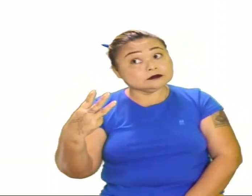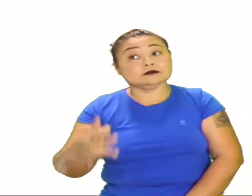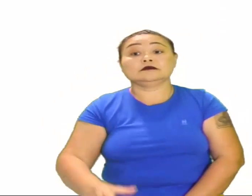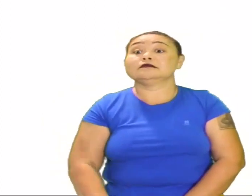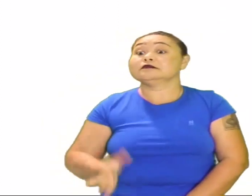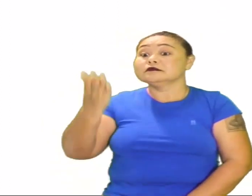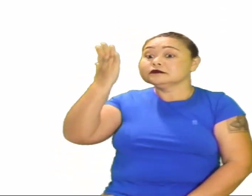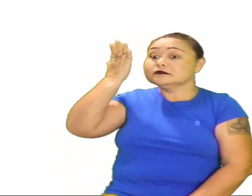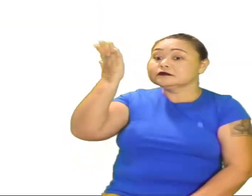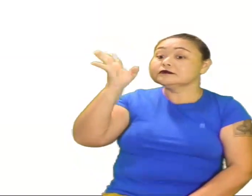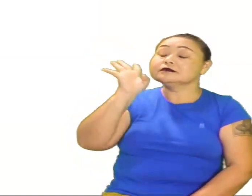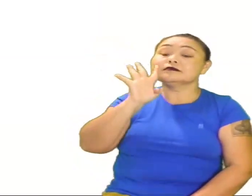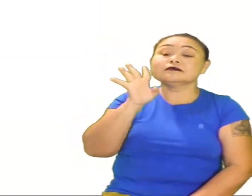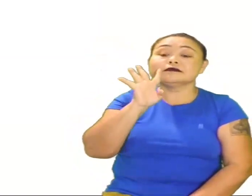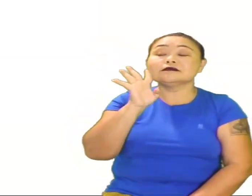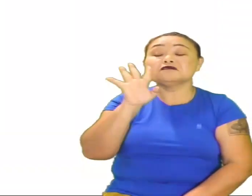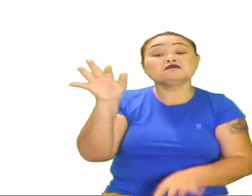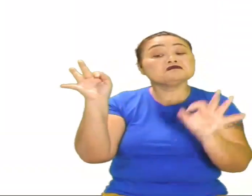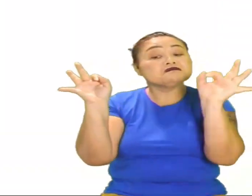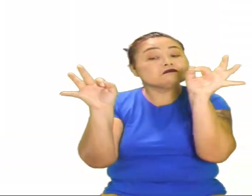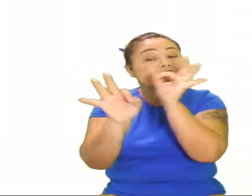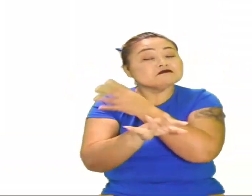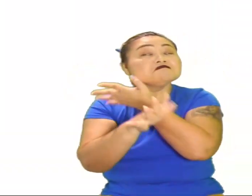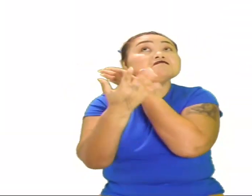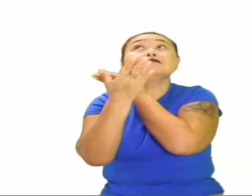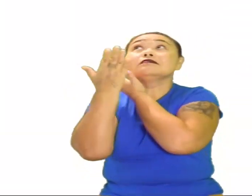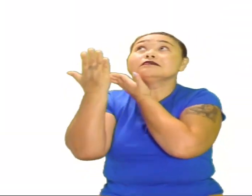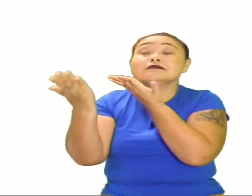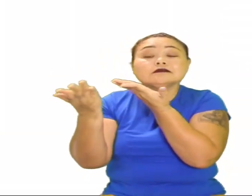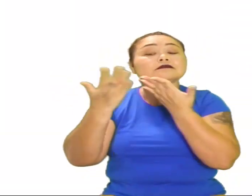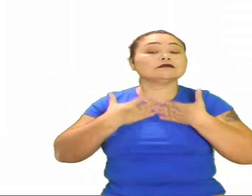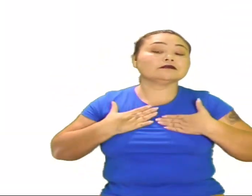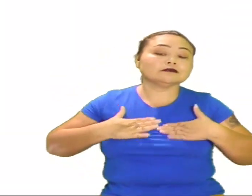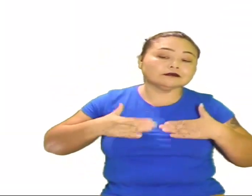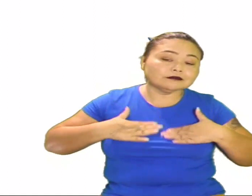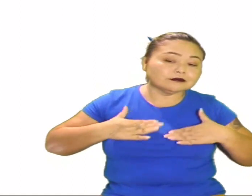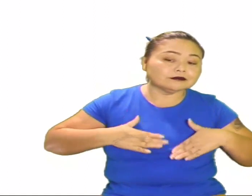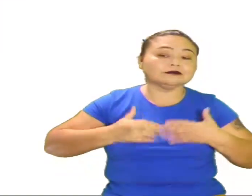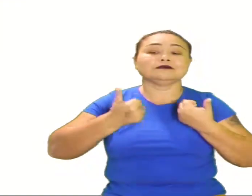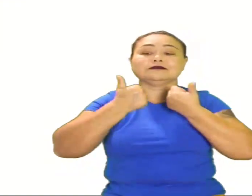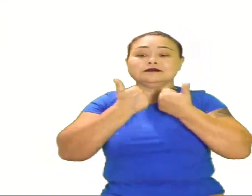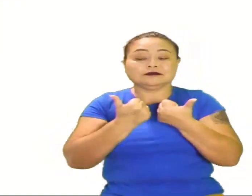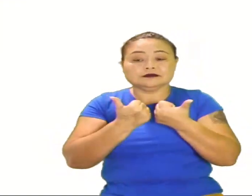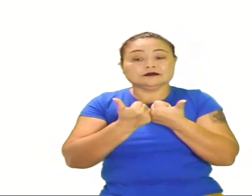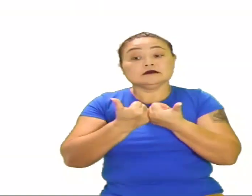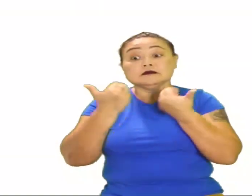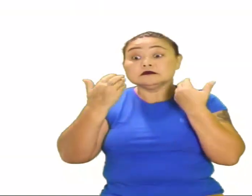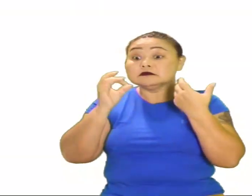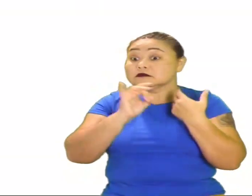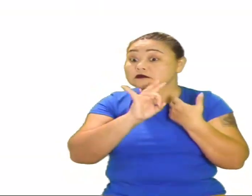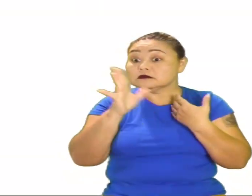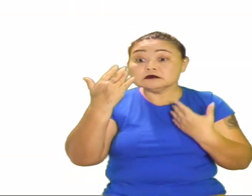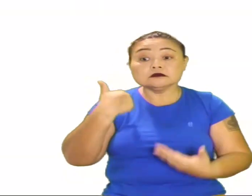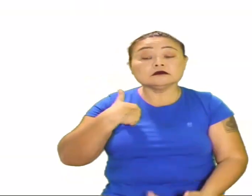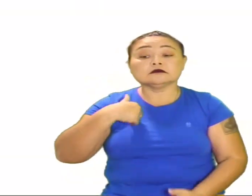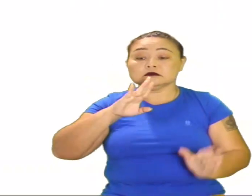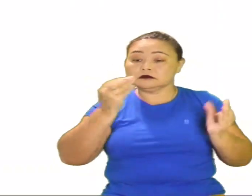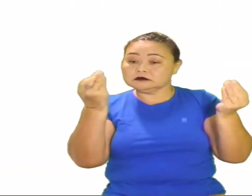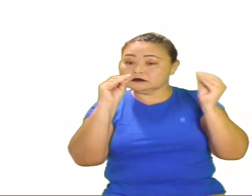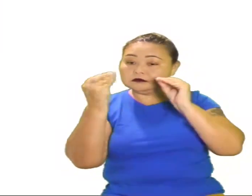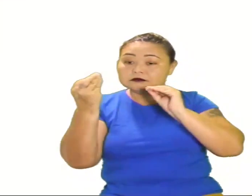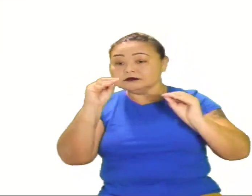93. Olha aí, que legal, né? Pronto, simples assim, muito tranquilinho, muito bacaninha. Só você